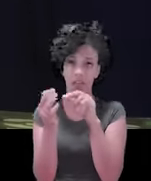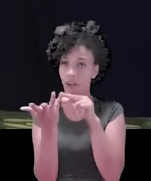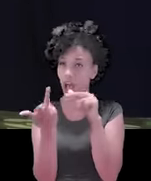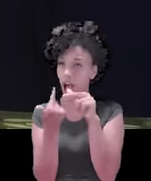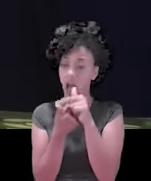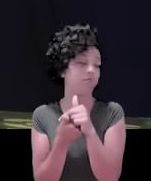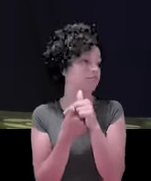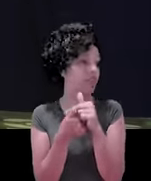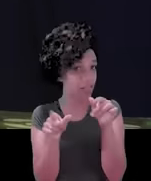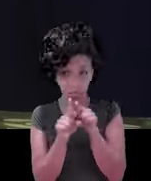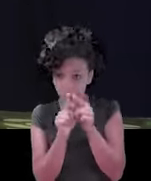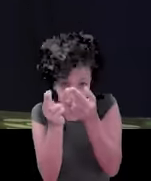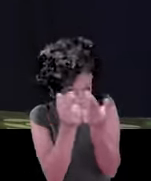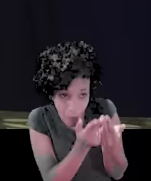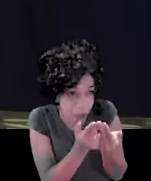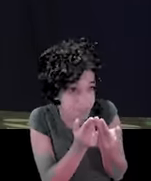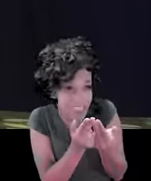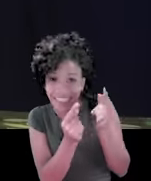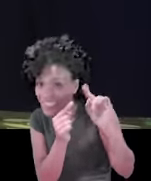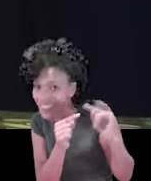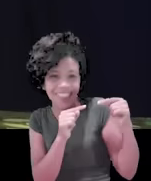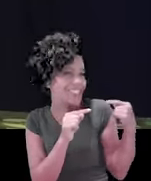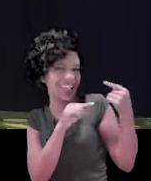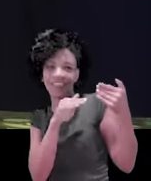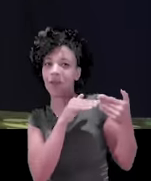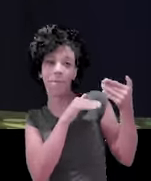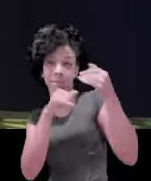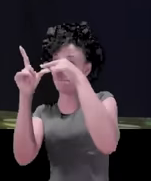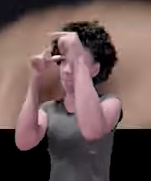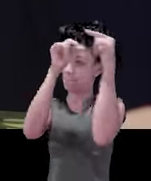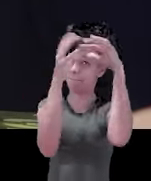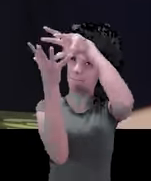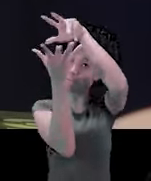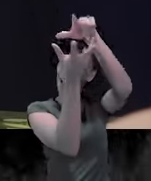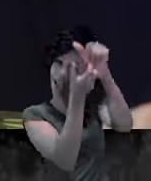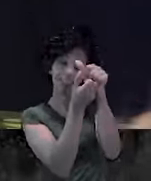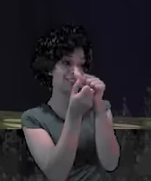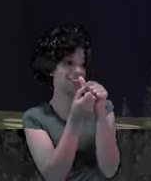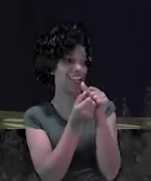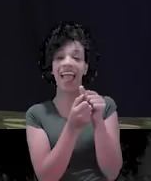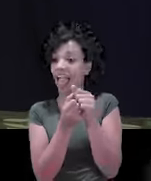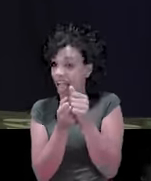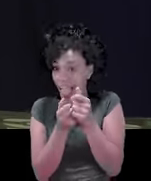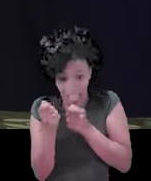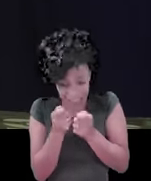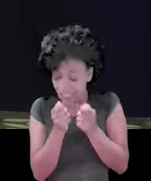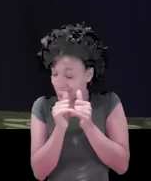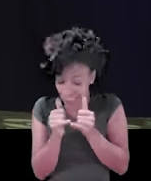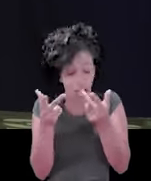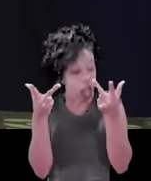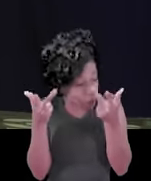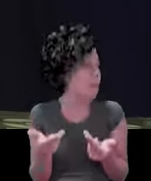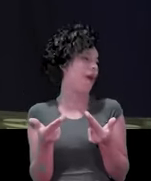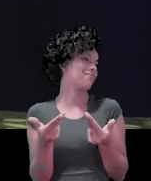sistemas Solares a mesma coisa se aplica saindo dessa galáxia para outra de Beyond galaxies ter esse universo essa mesma energia se